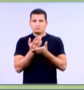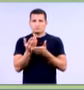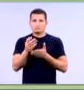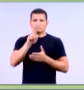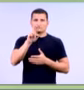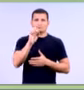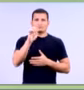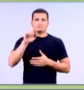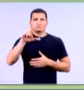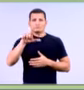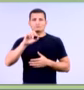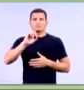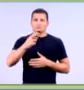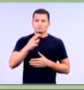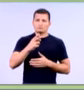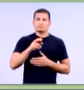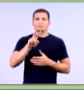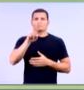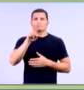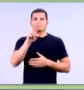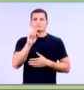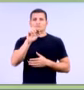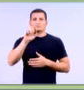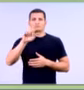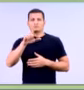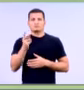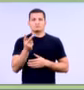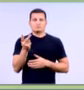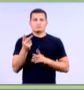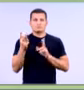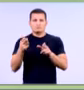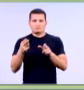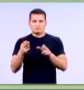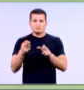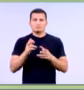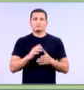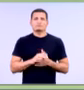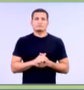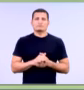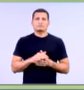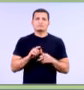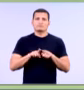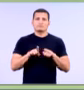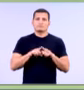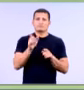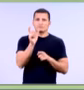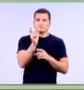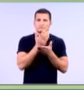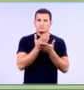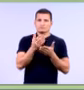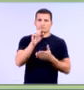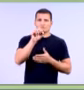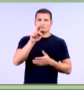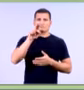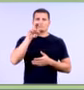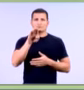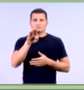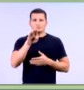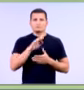vogal, ou se as vogais forem iguais. E nos casos das palavras que começarem com sub.